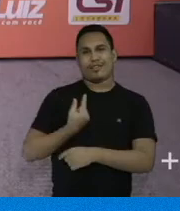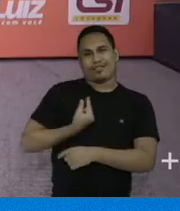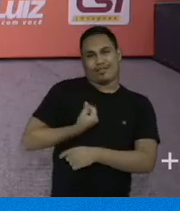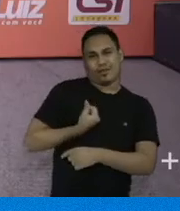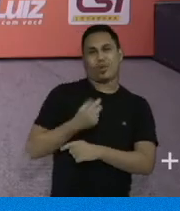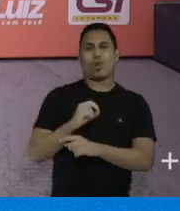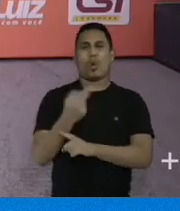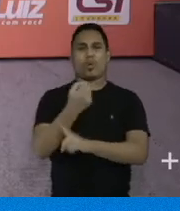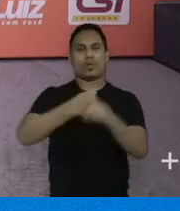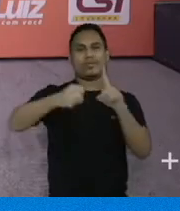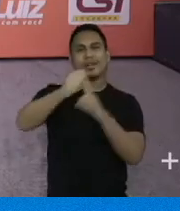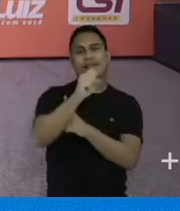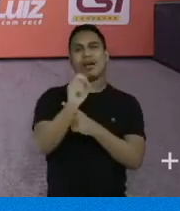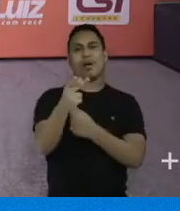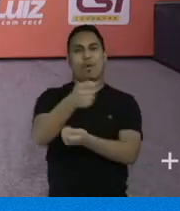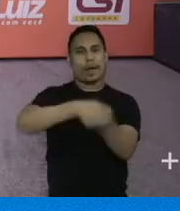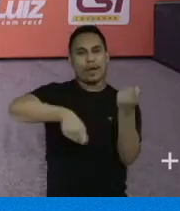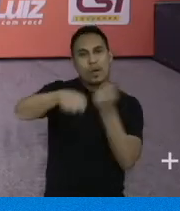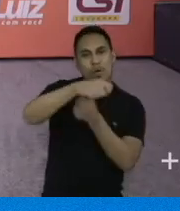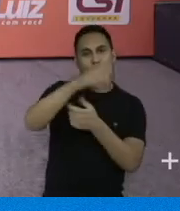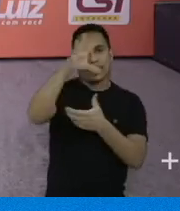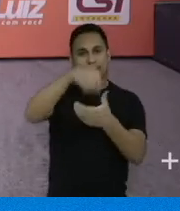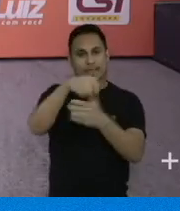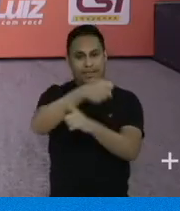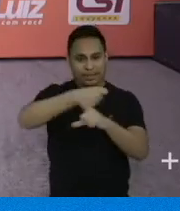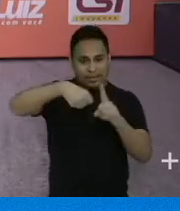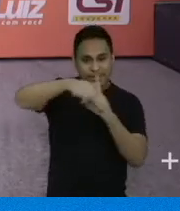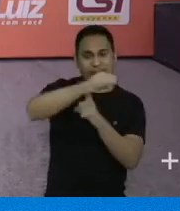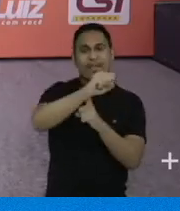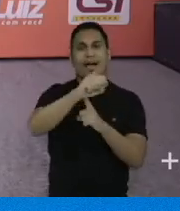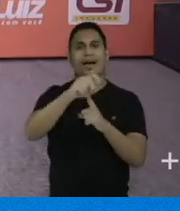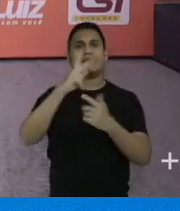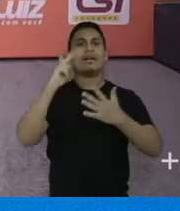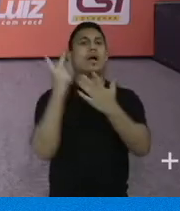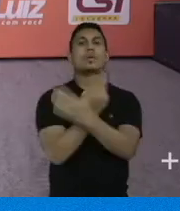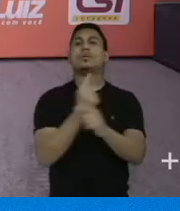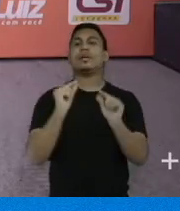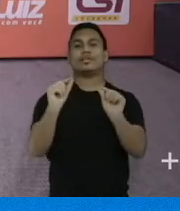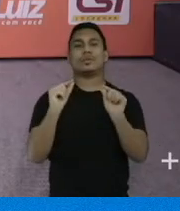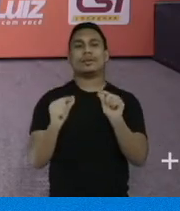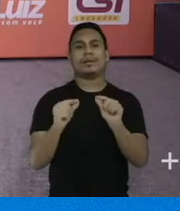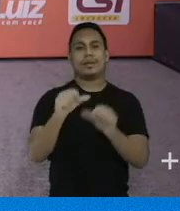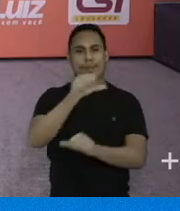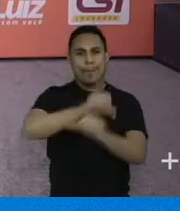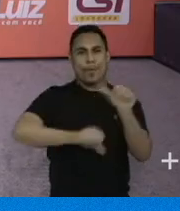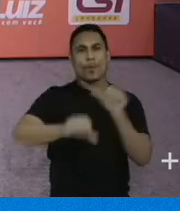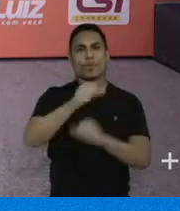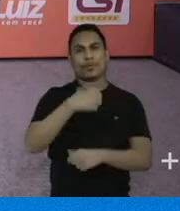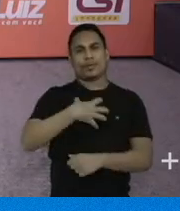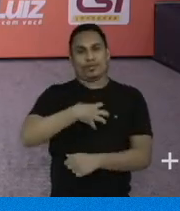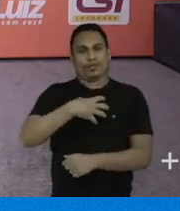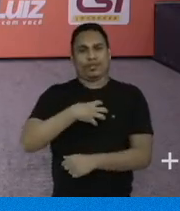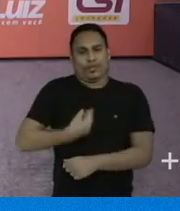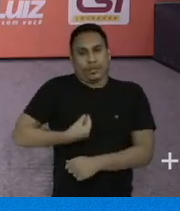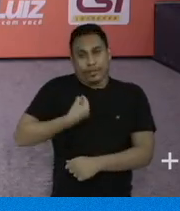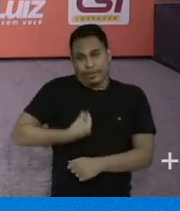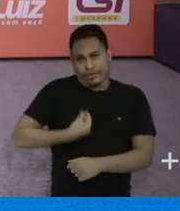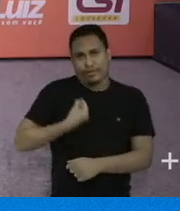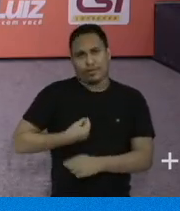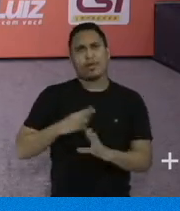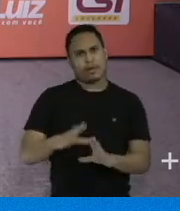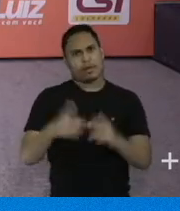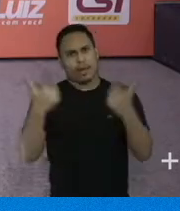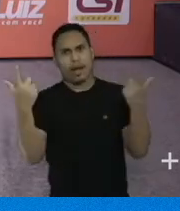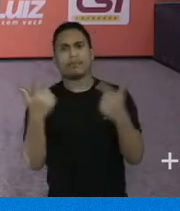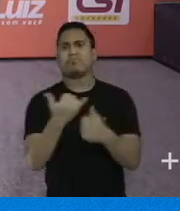das sociedades. Isso tem levado a alterações nos hábitos de vida, obviamente, de acordo com